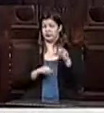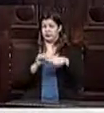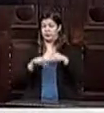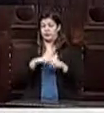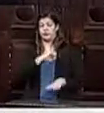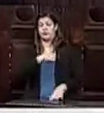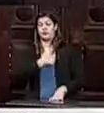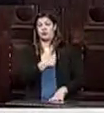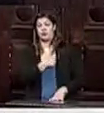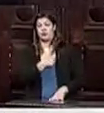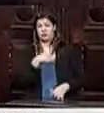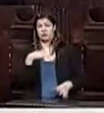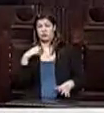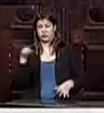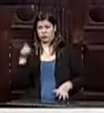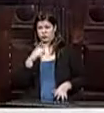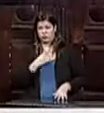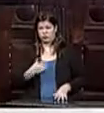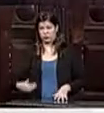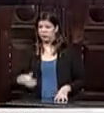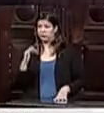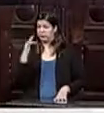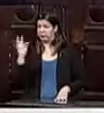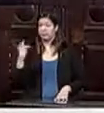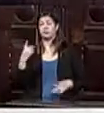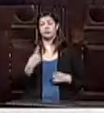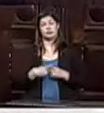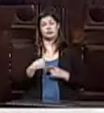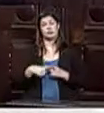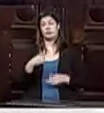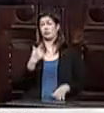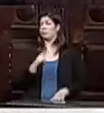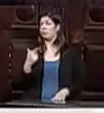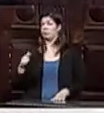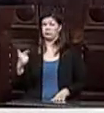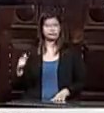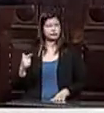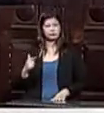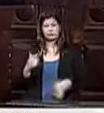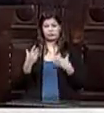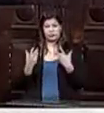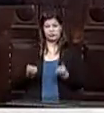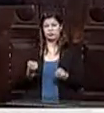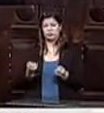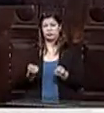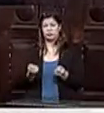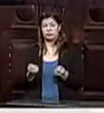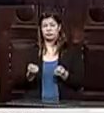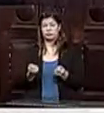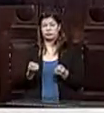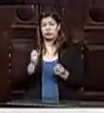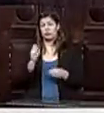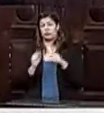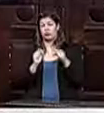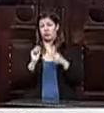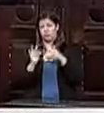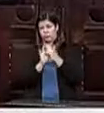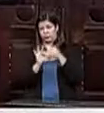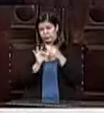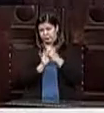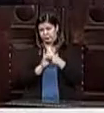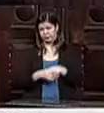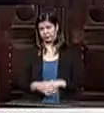fiscal com a União, porque não teria aprovado o teto do